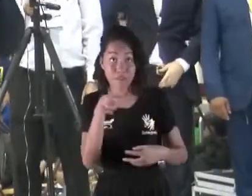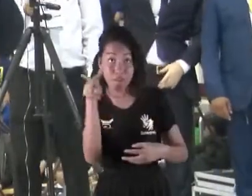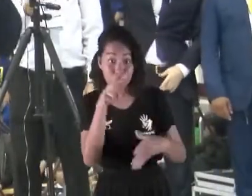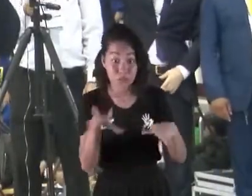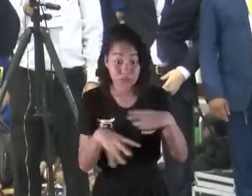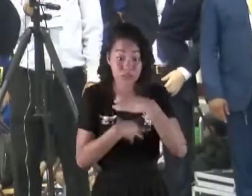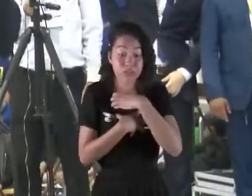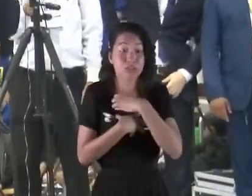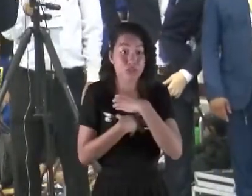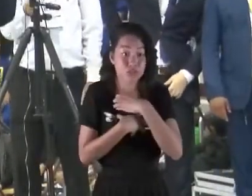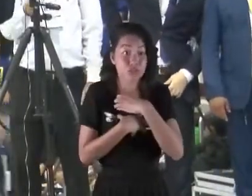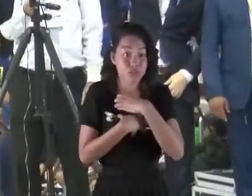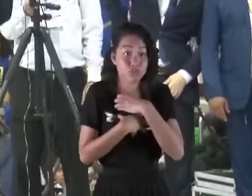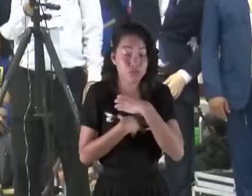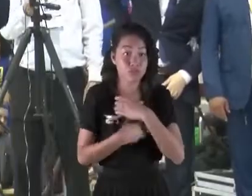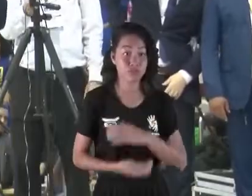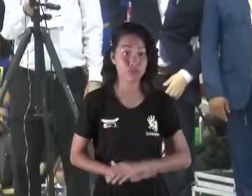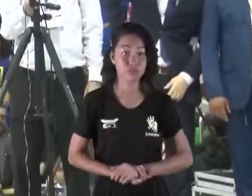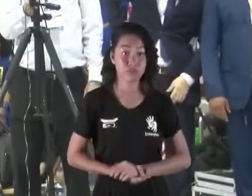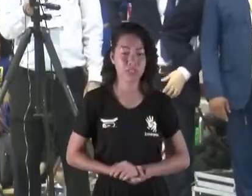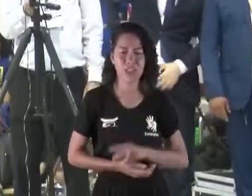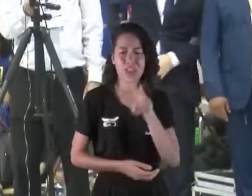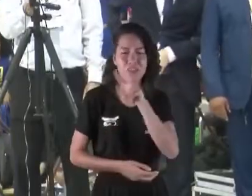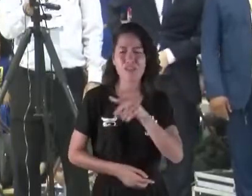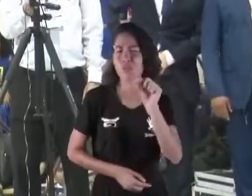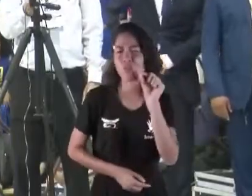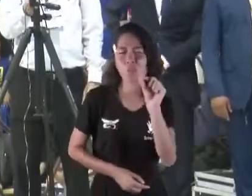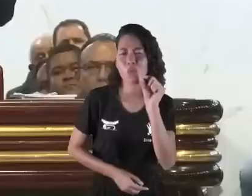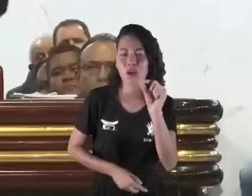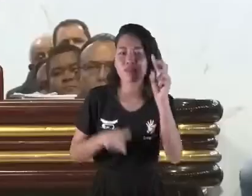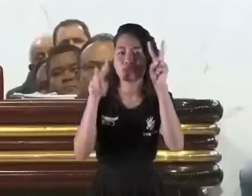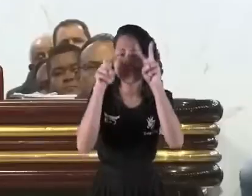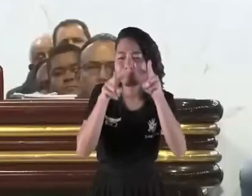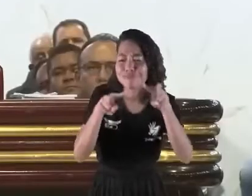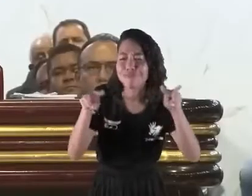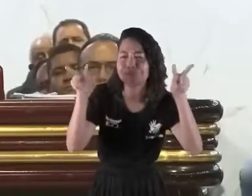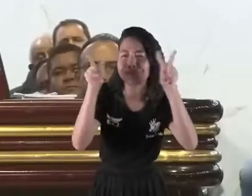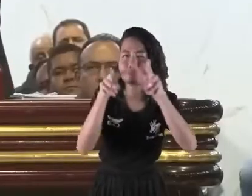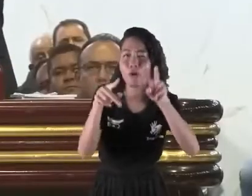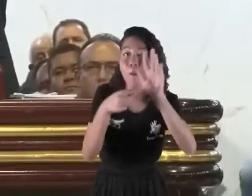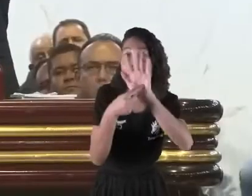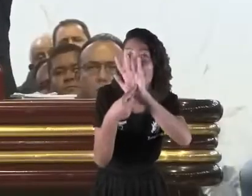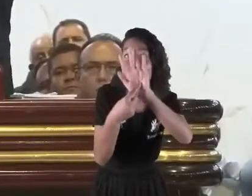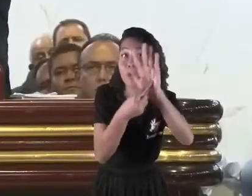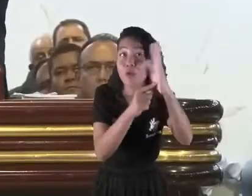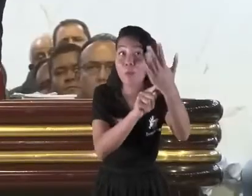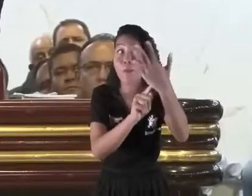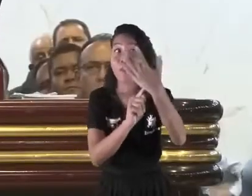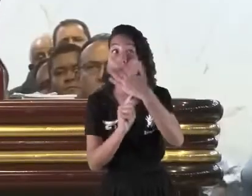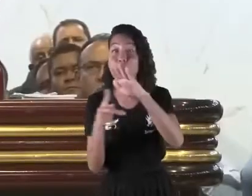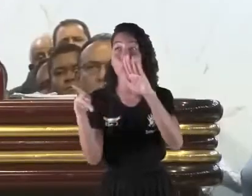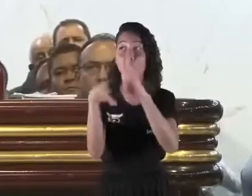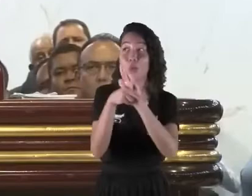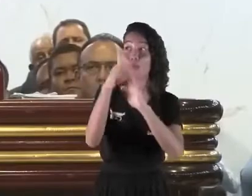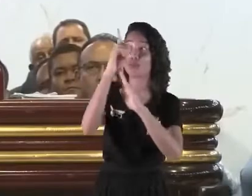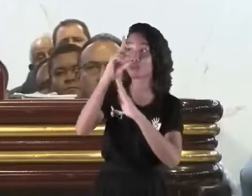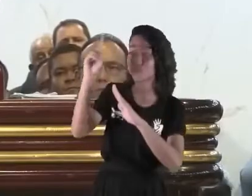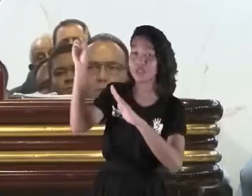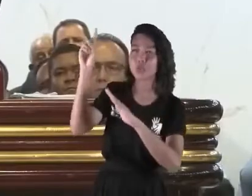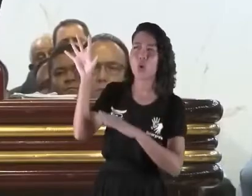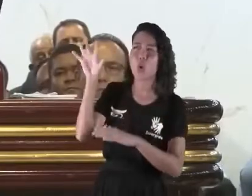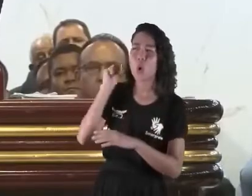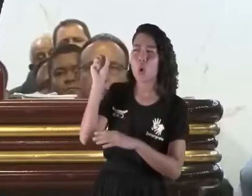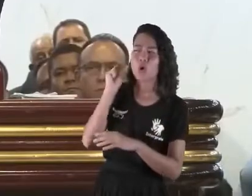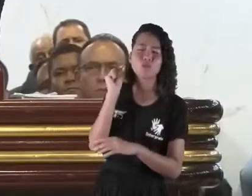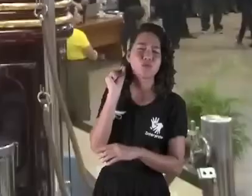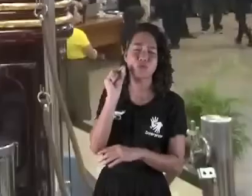O que ele viu? Visões de Deus. O que ele ouviu? A palavra de